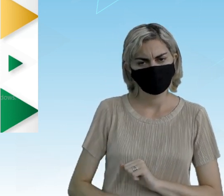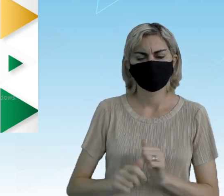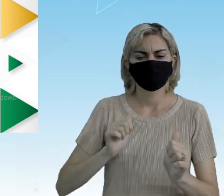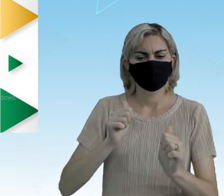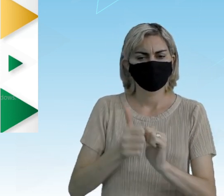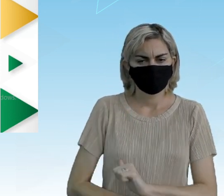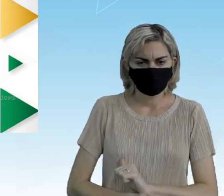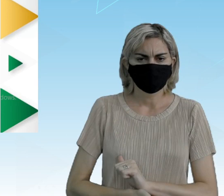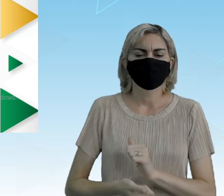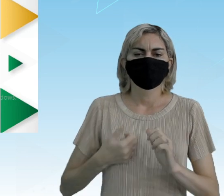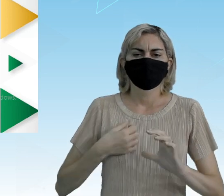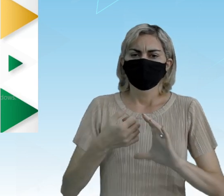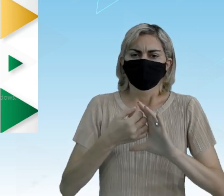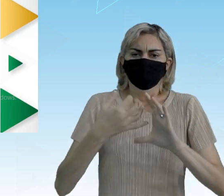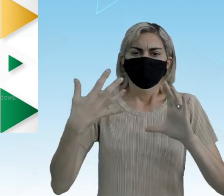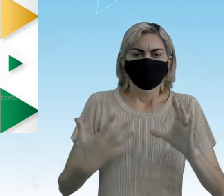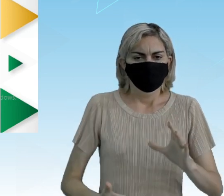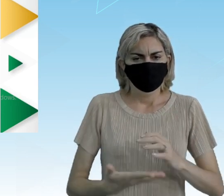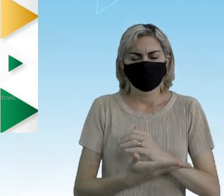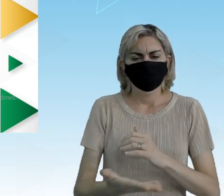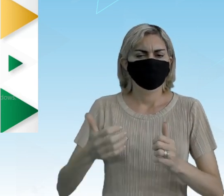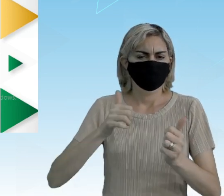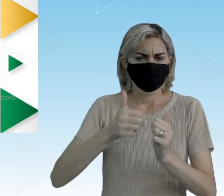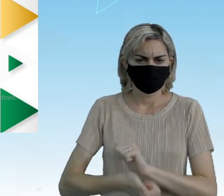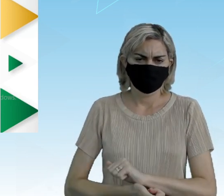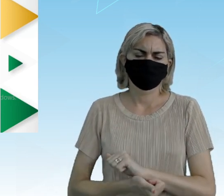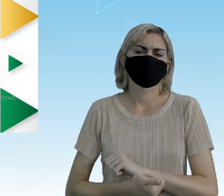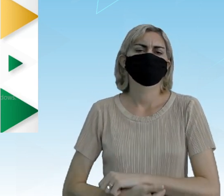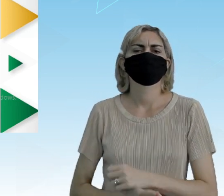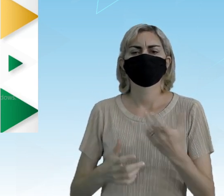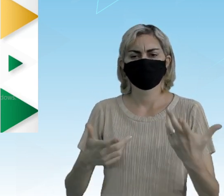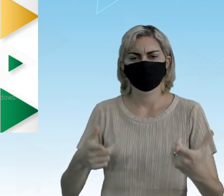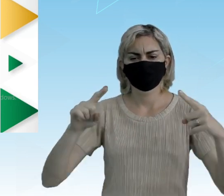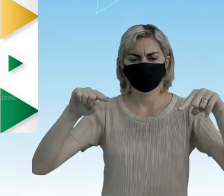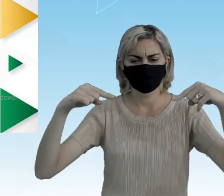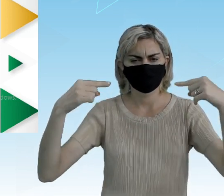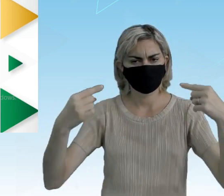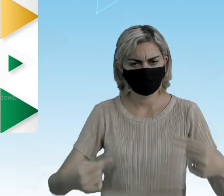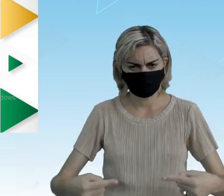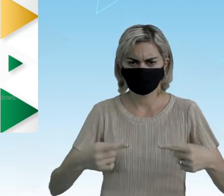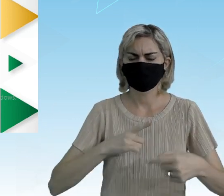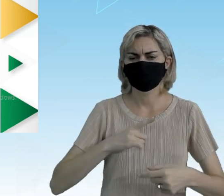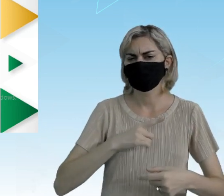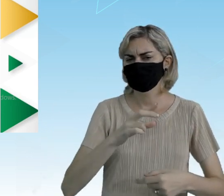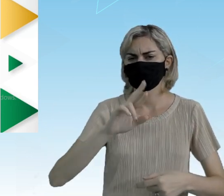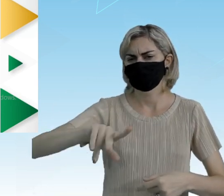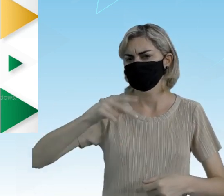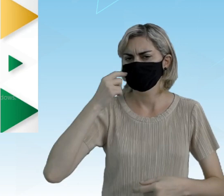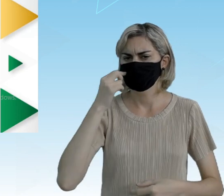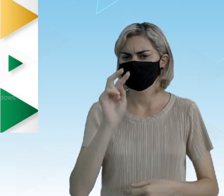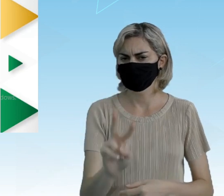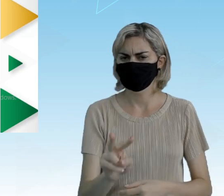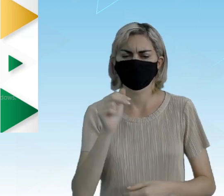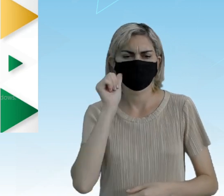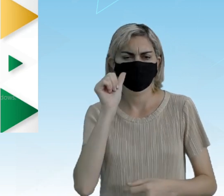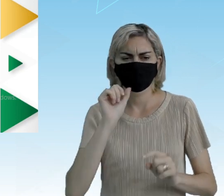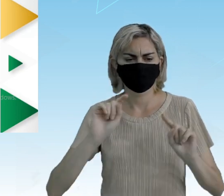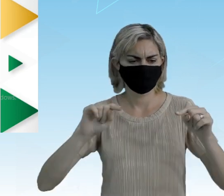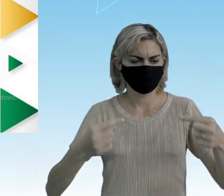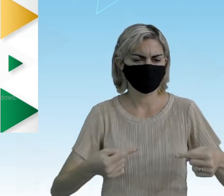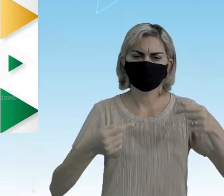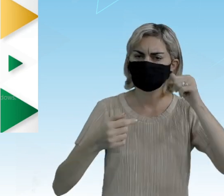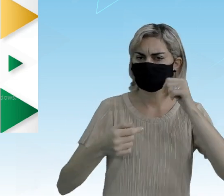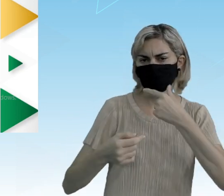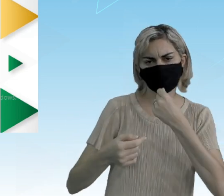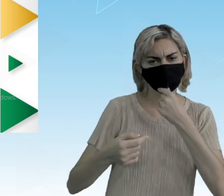um jogo que tem características do esporte. Até porque, em termos de competição, você não vê menina jogando contra menino. Não